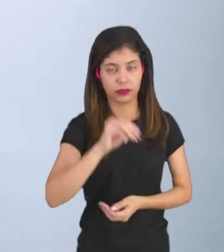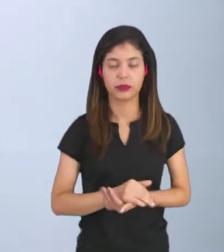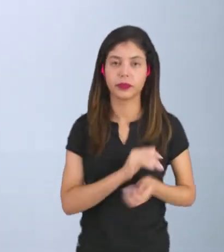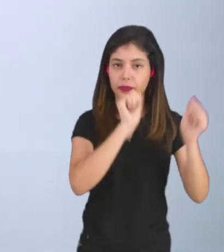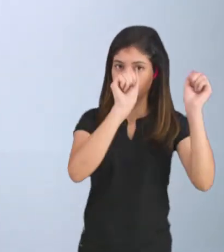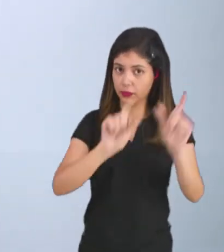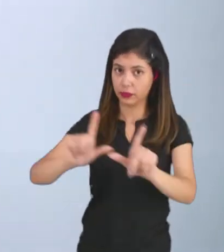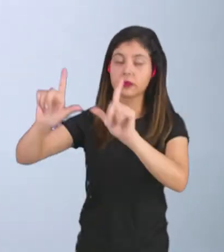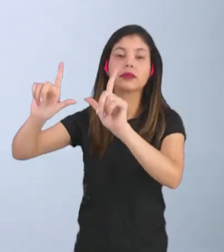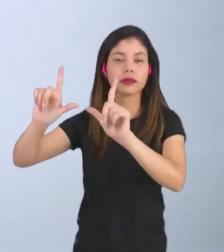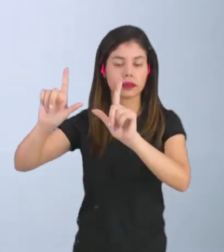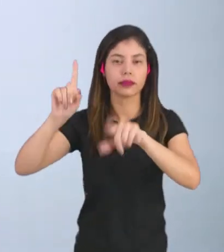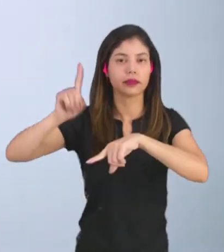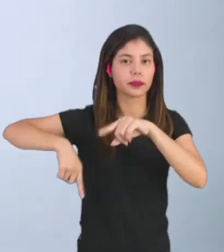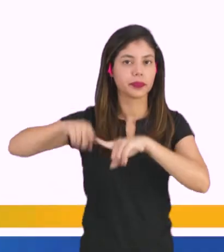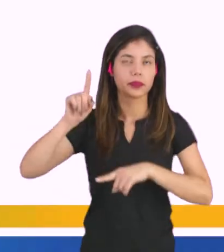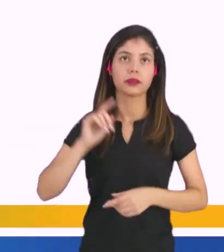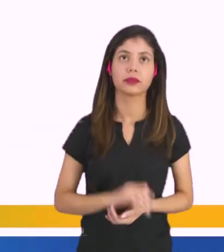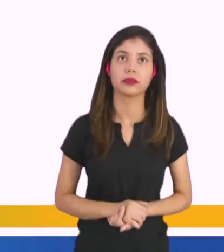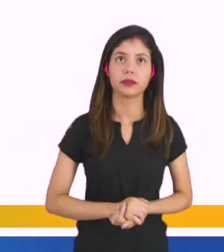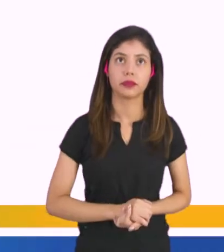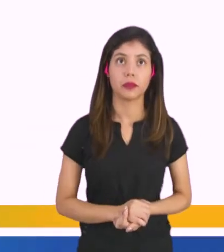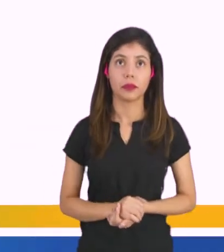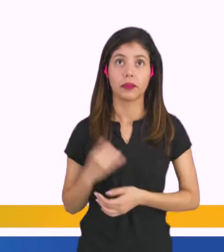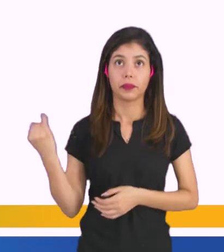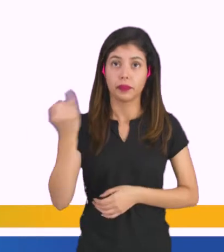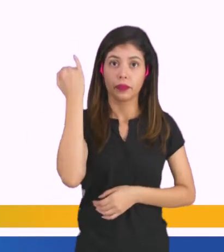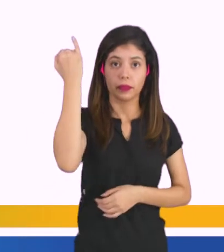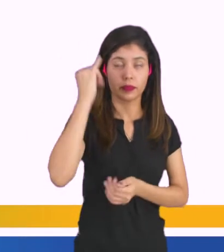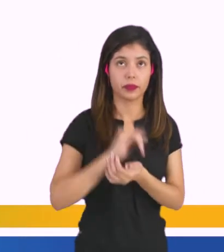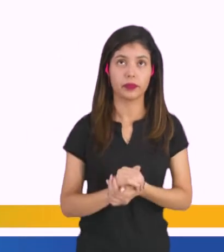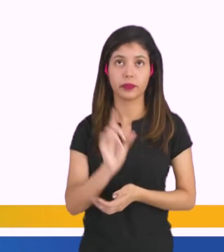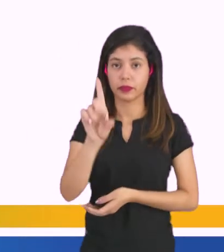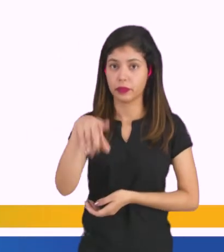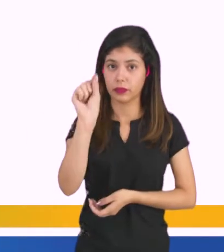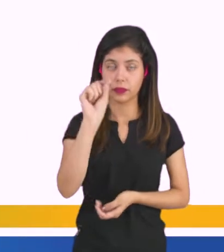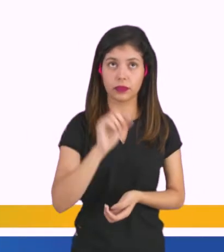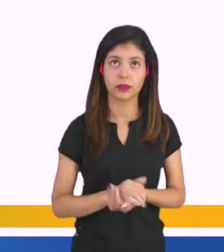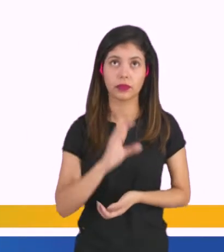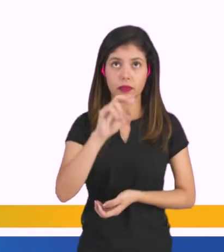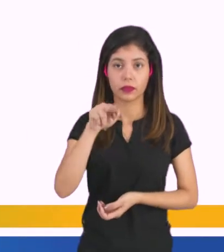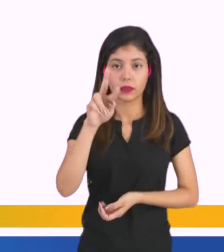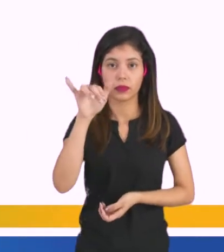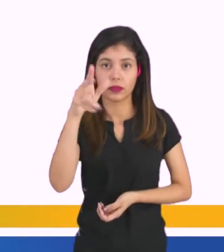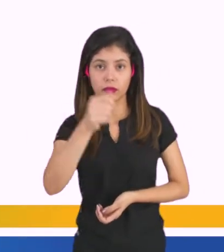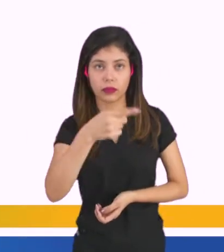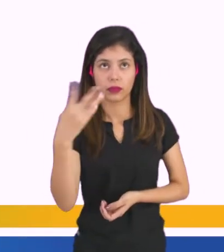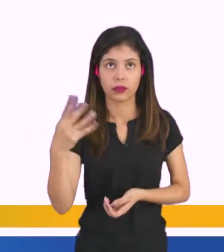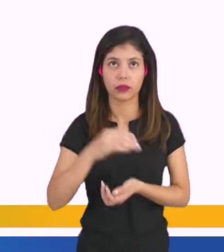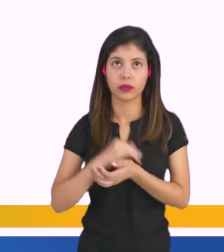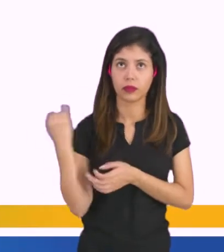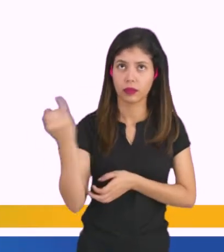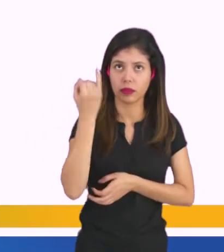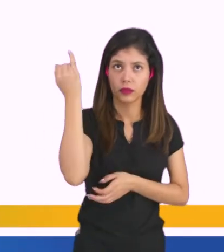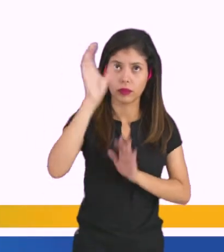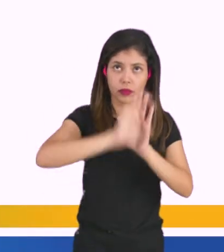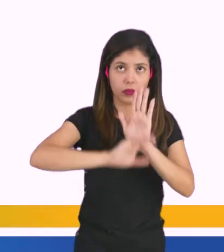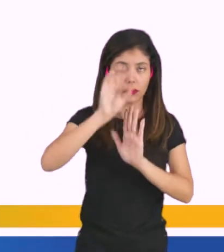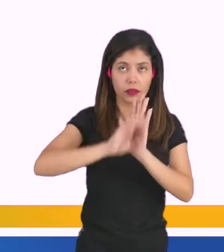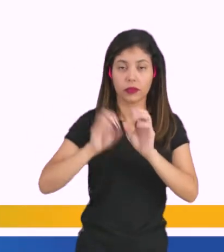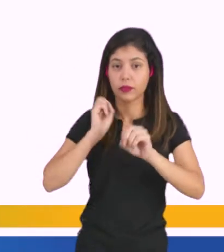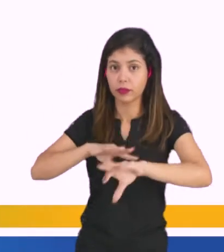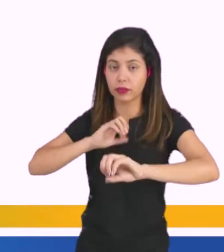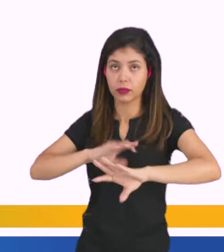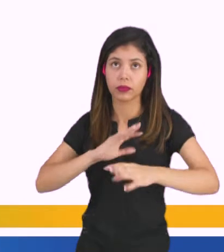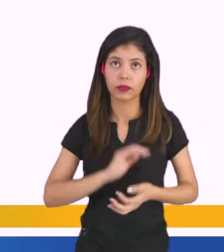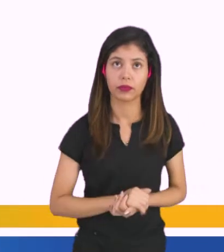acompanhe comigo o nosso material. Princípio fundamental da contagem é o principal conceito